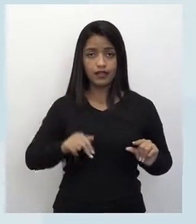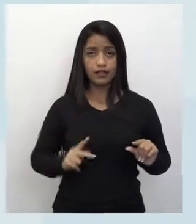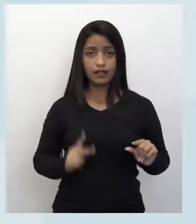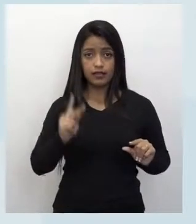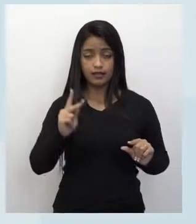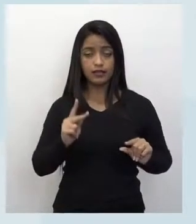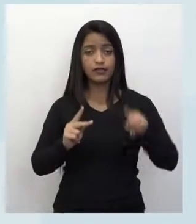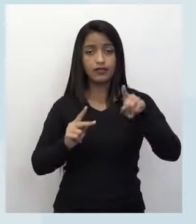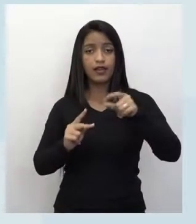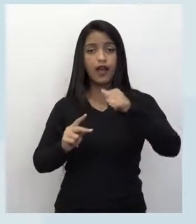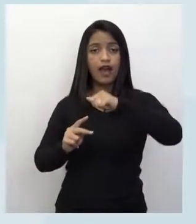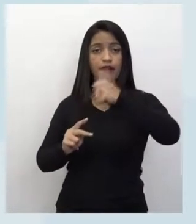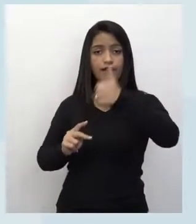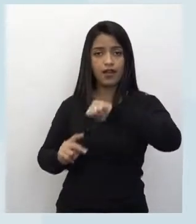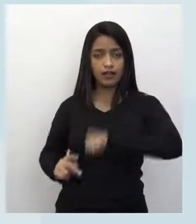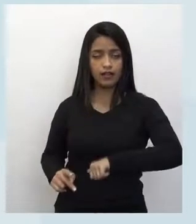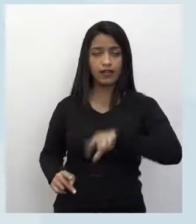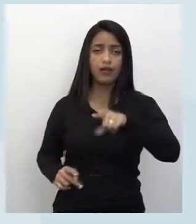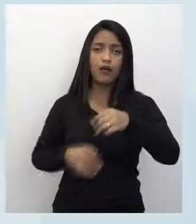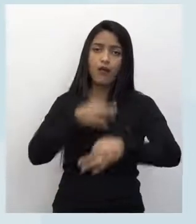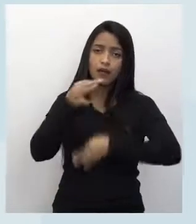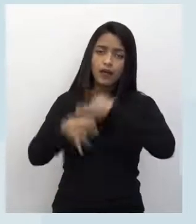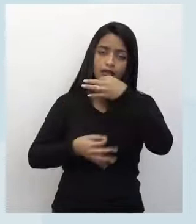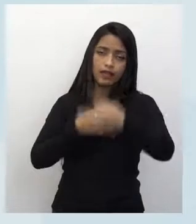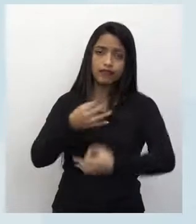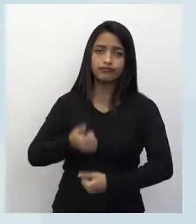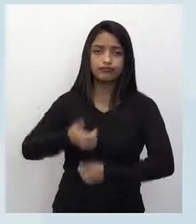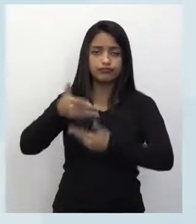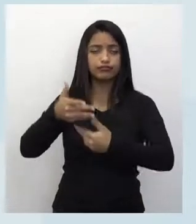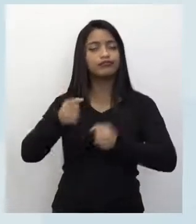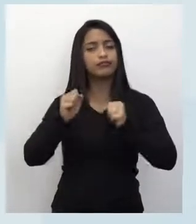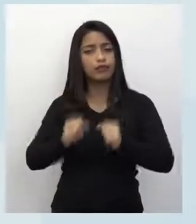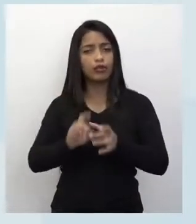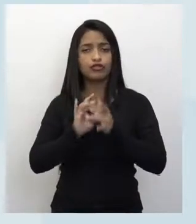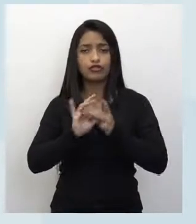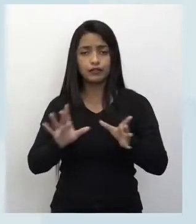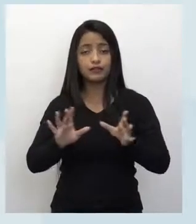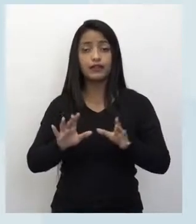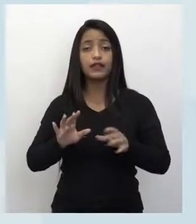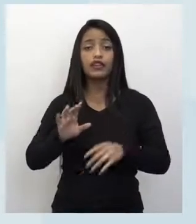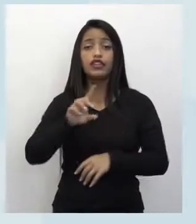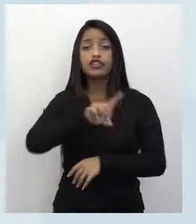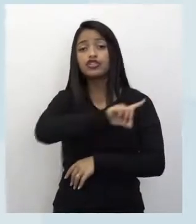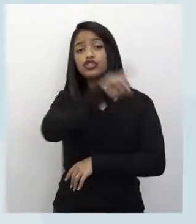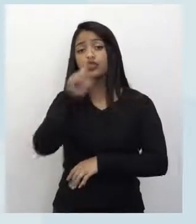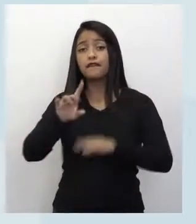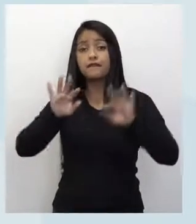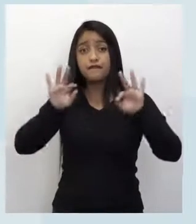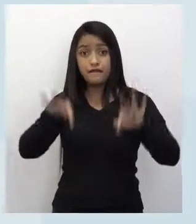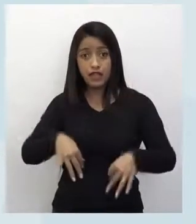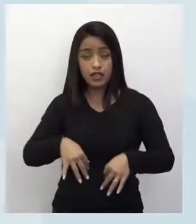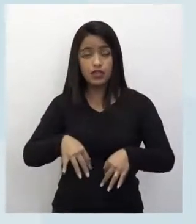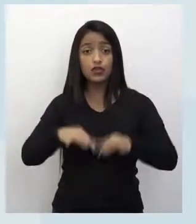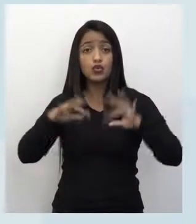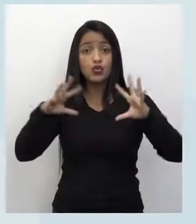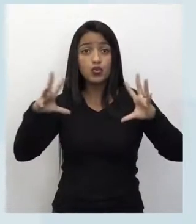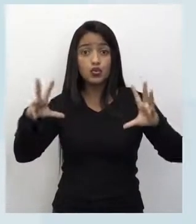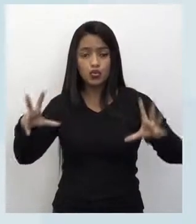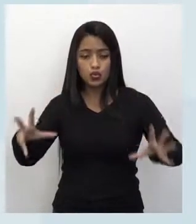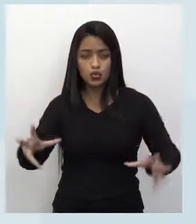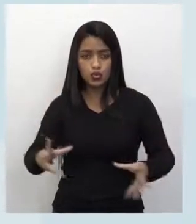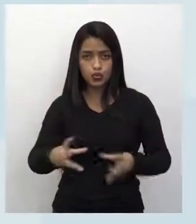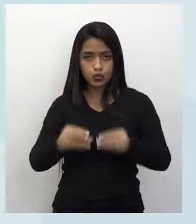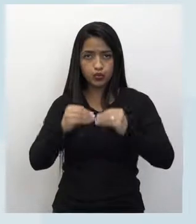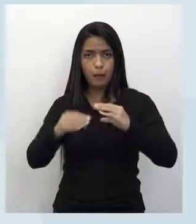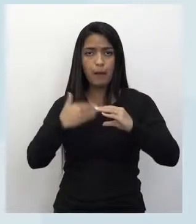avaliação e seus comentários. No final do dia, eles juntam todas as avaliações e mandam para a gente. Assim a gente